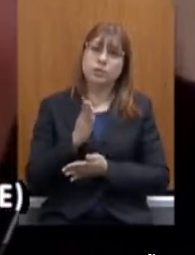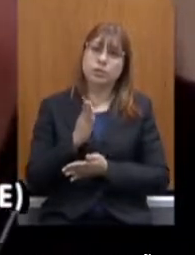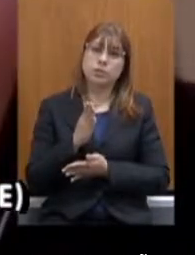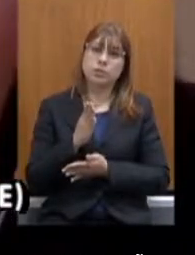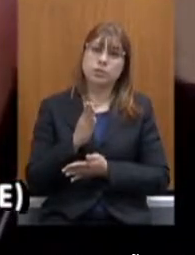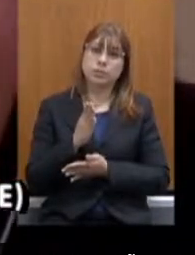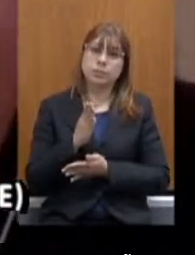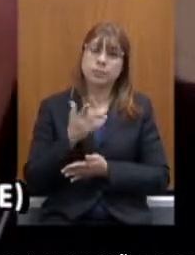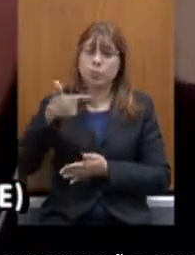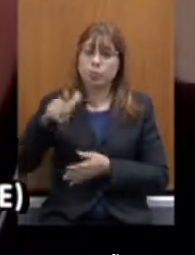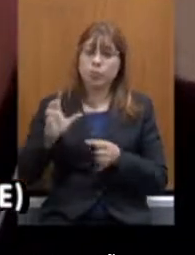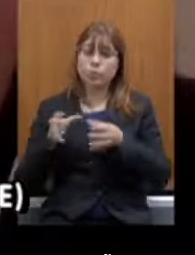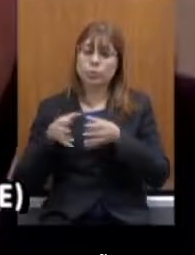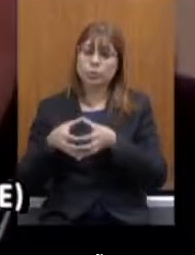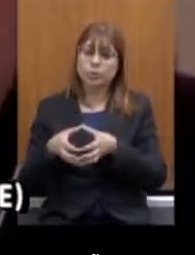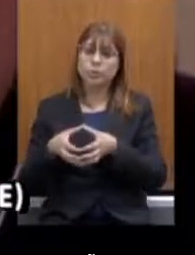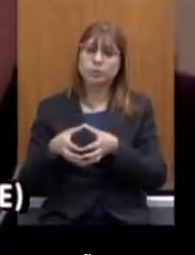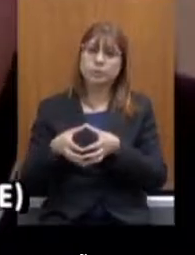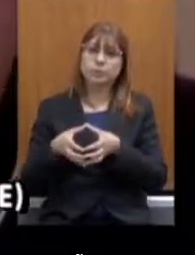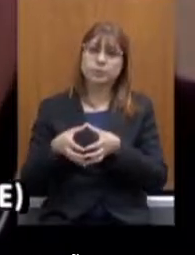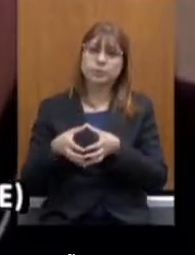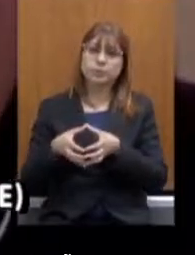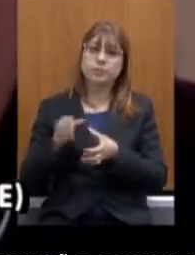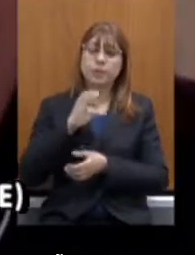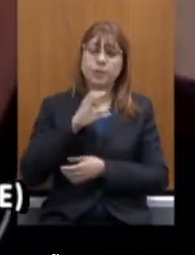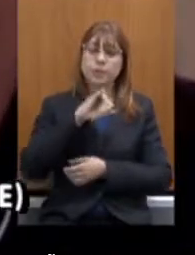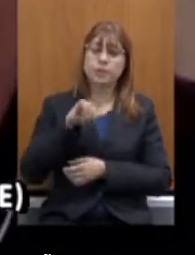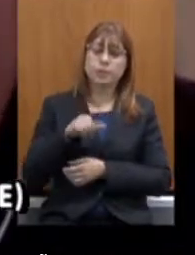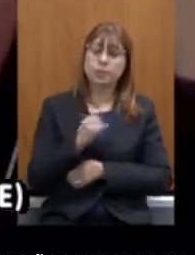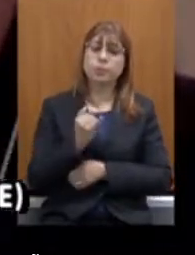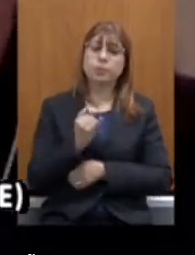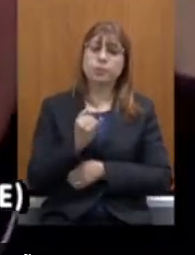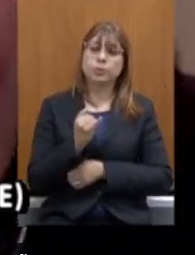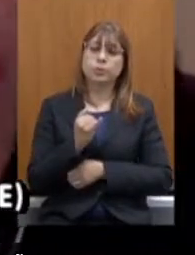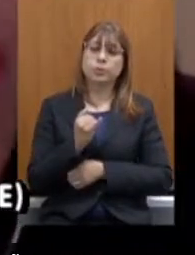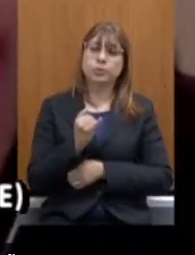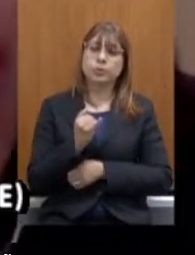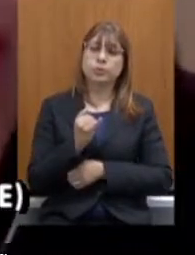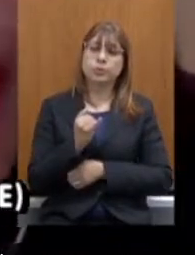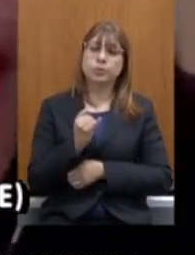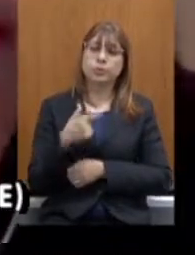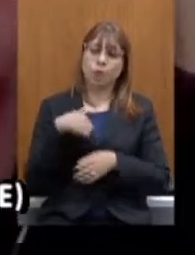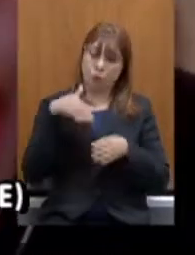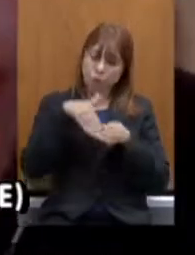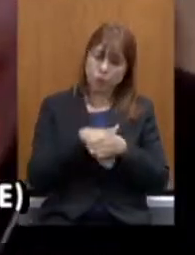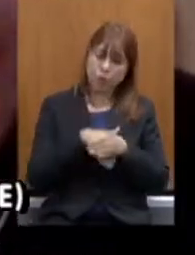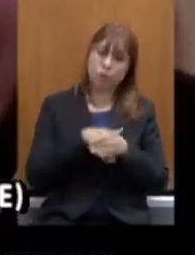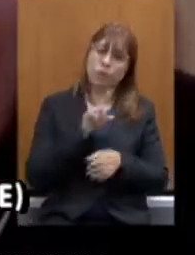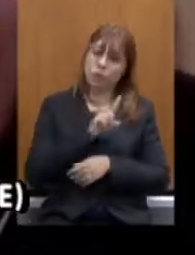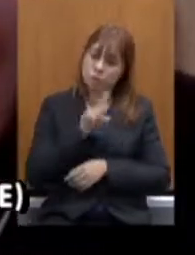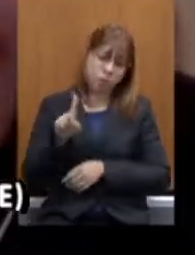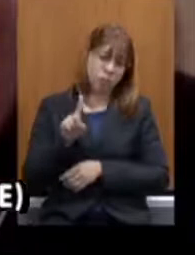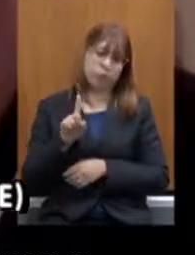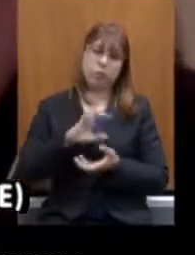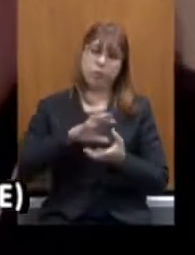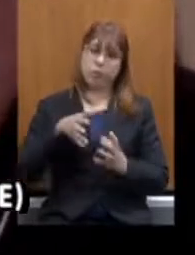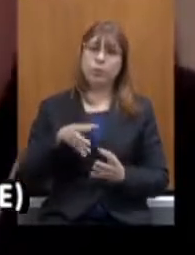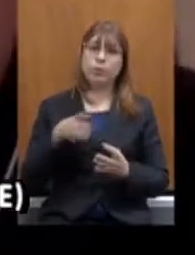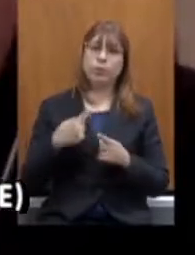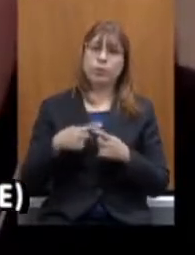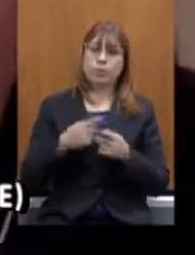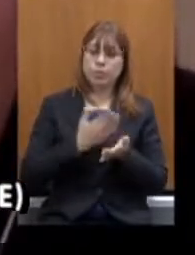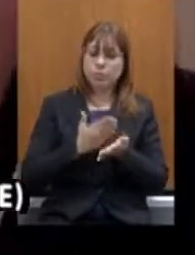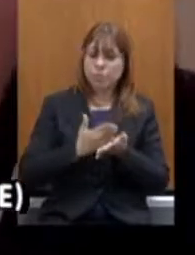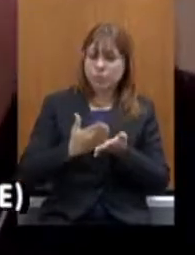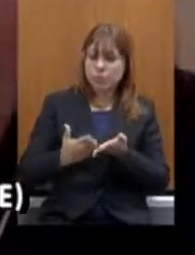na outra comissão na ccj é nós pô tamos eu voltei não a reforma porque o